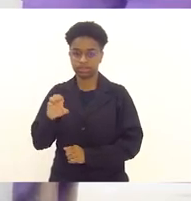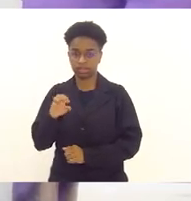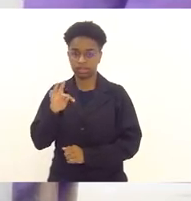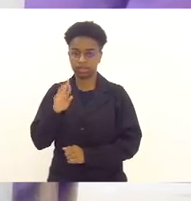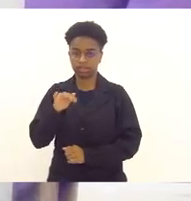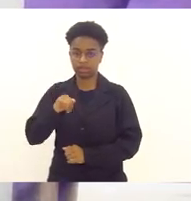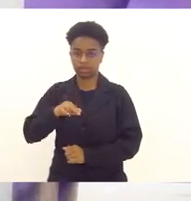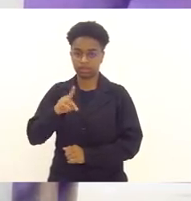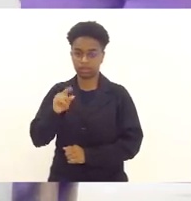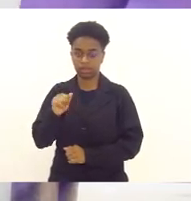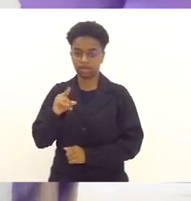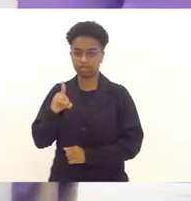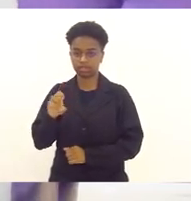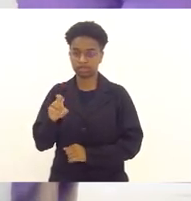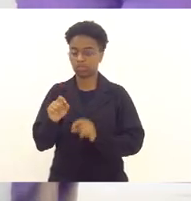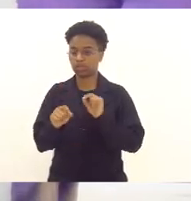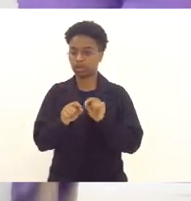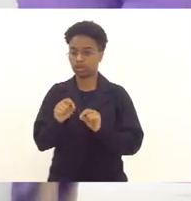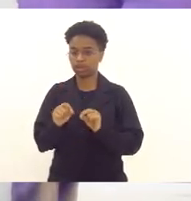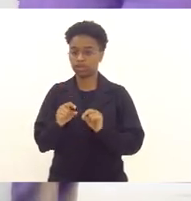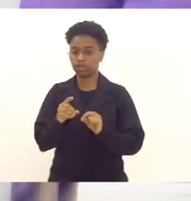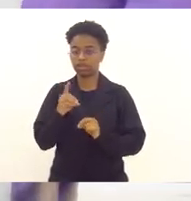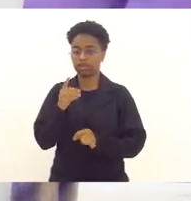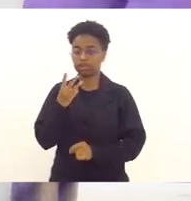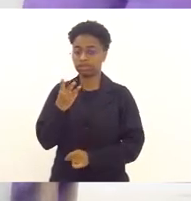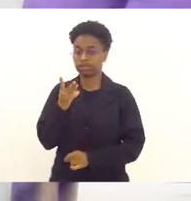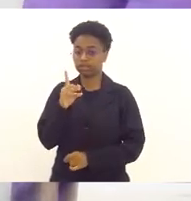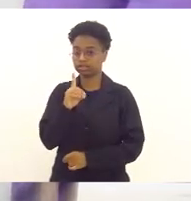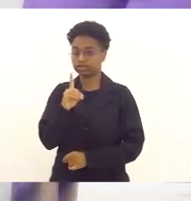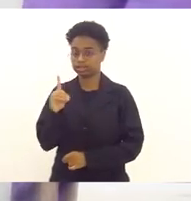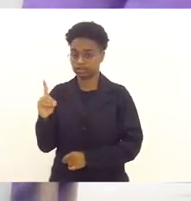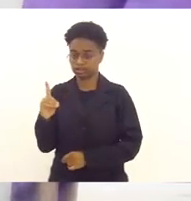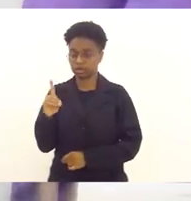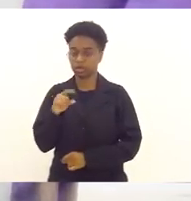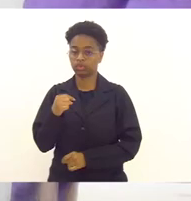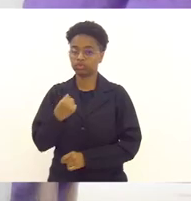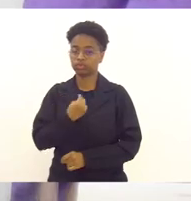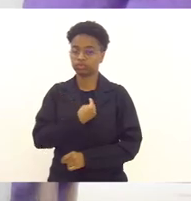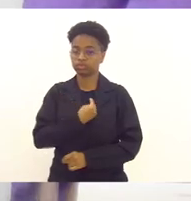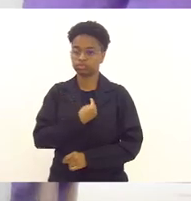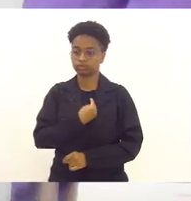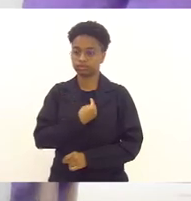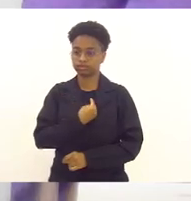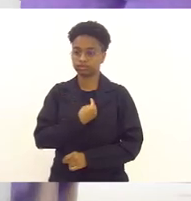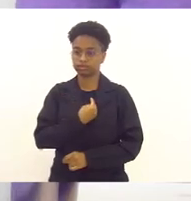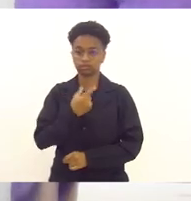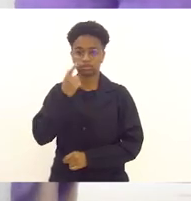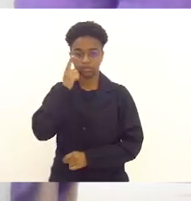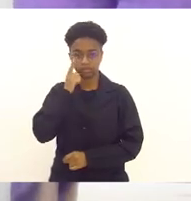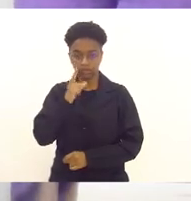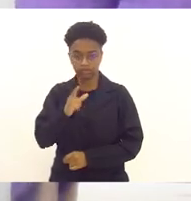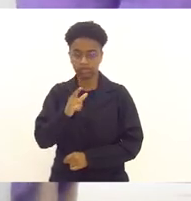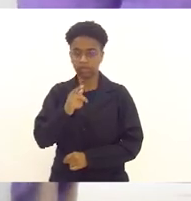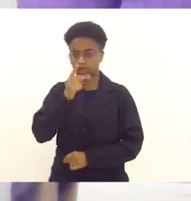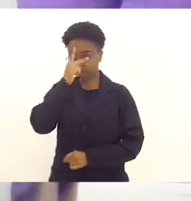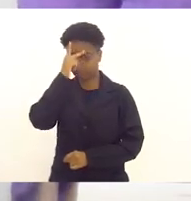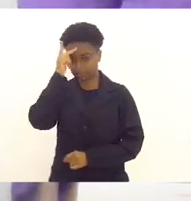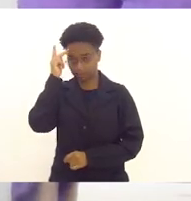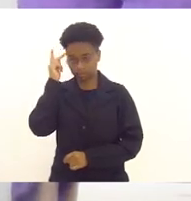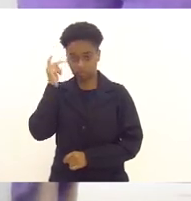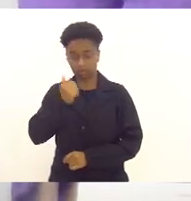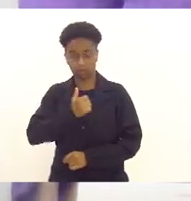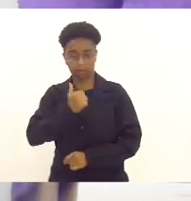protocolo 3D que a gente consegue é 3D né que a gente consegue é que a gente consegue que os passageiros do comentem